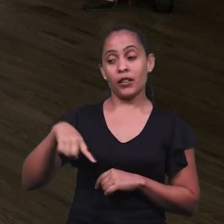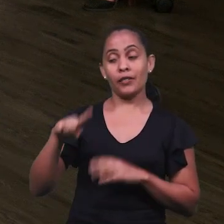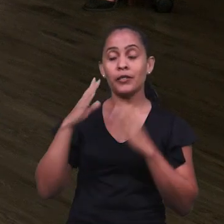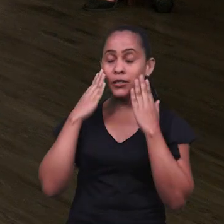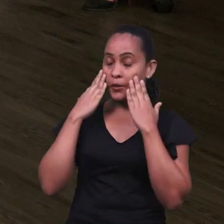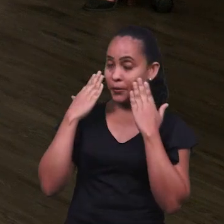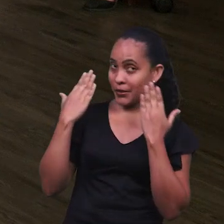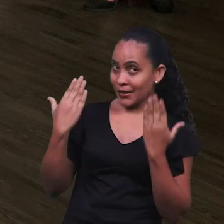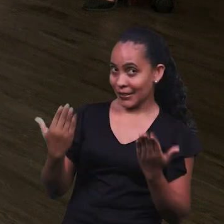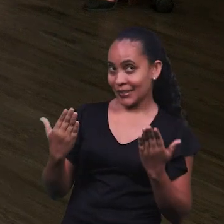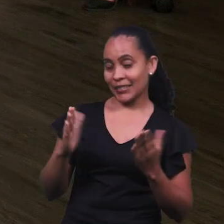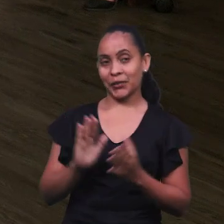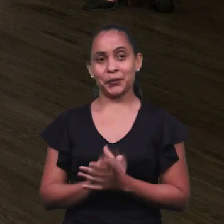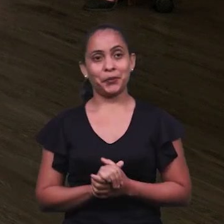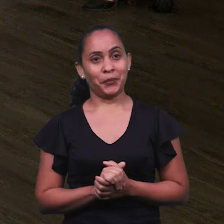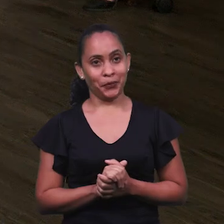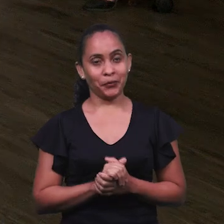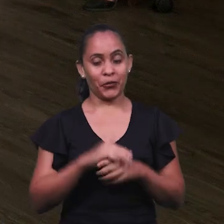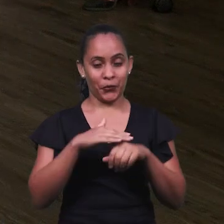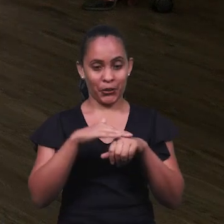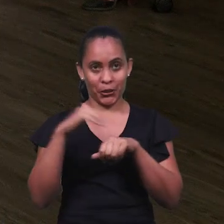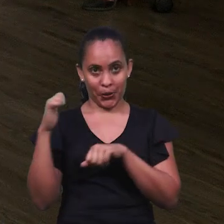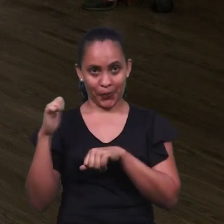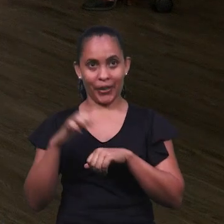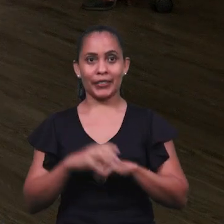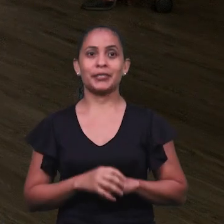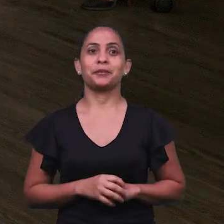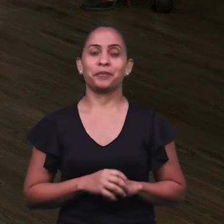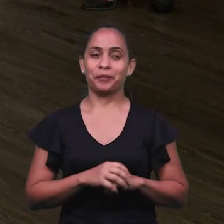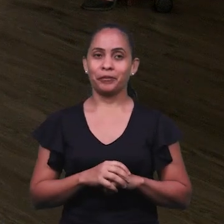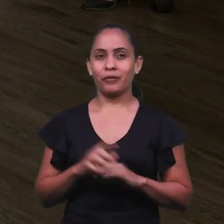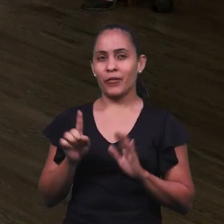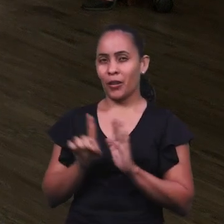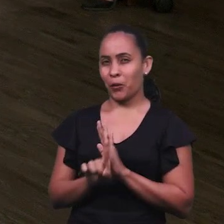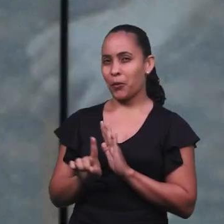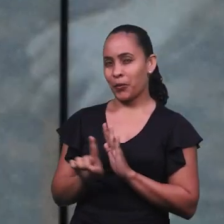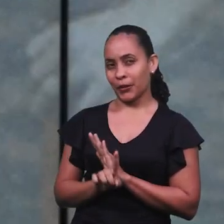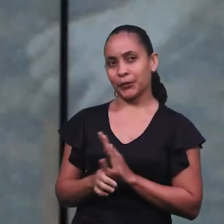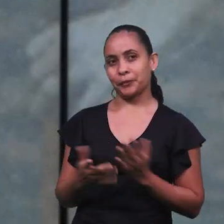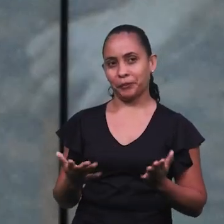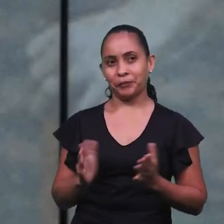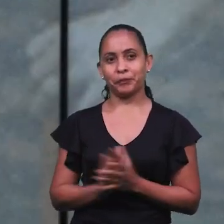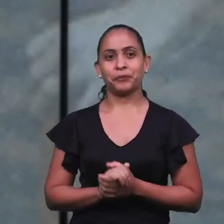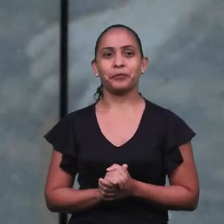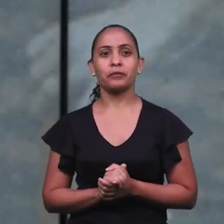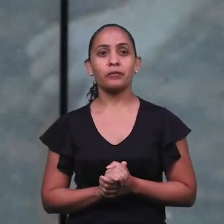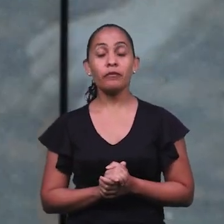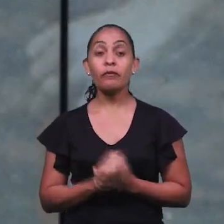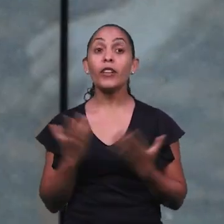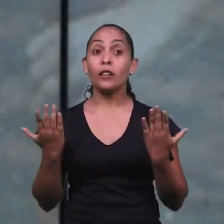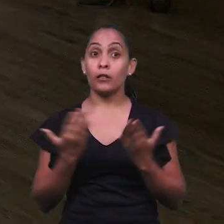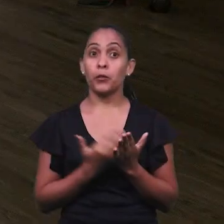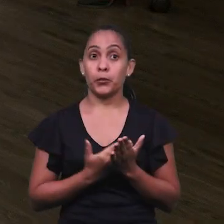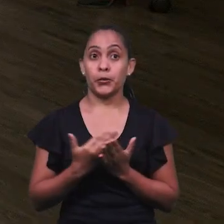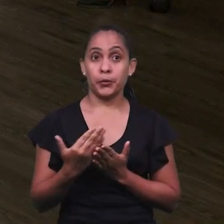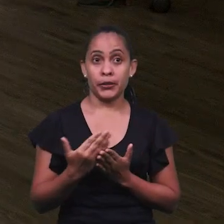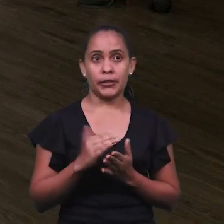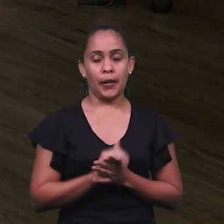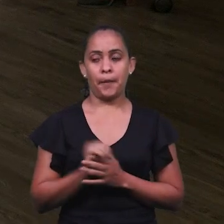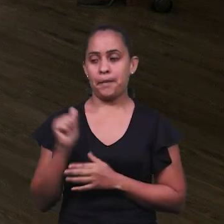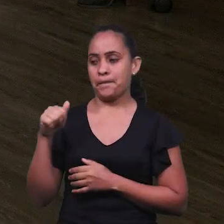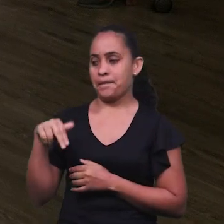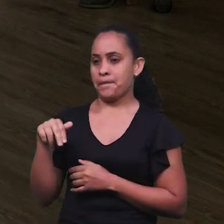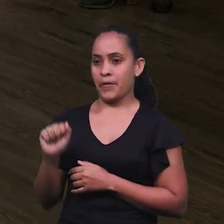se apresentar quando forem chamados, né? Trouxeram muitas perguntas. Toca o barco. Bom, então vamos começar aqui.